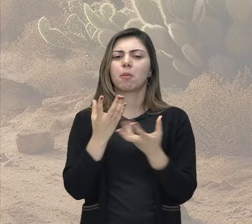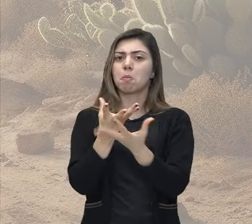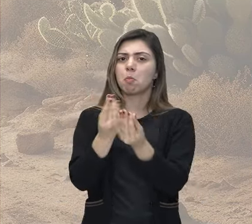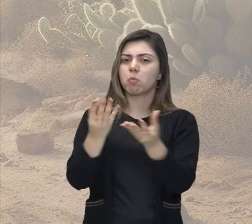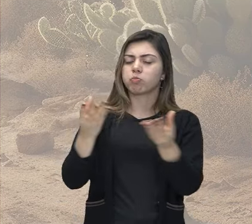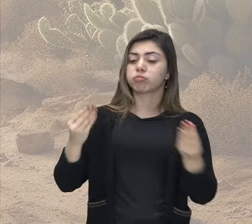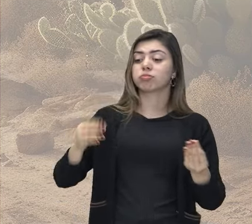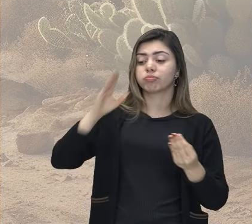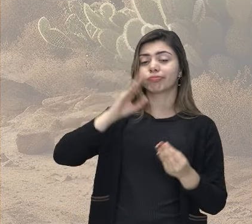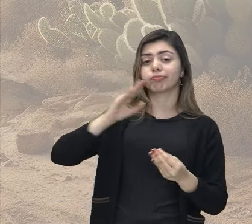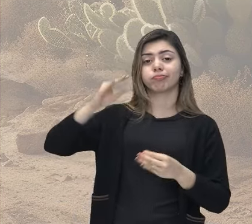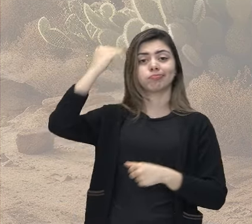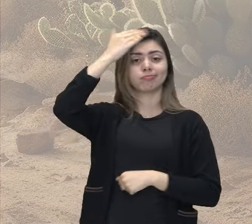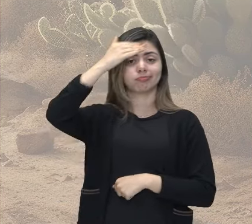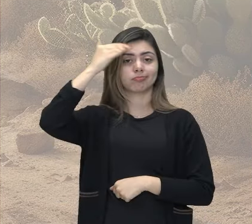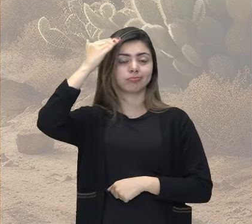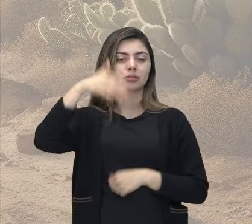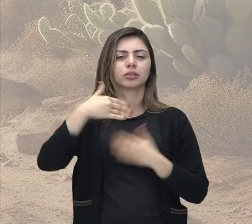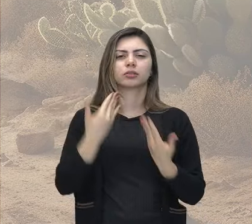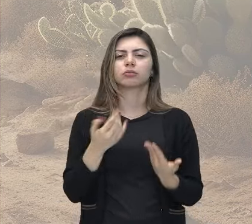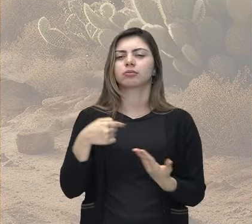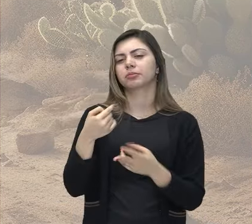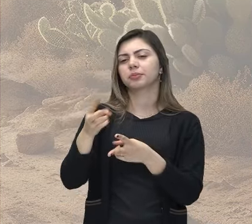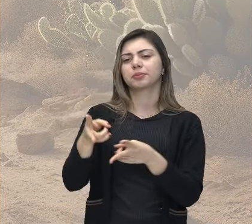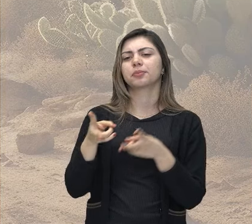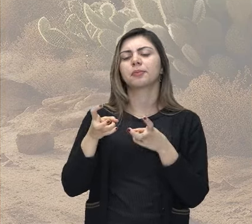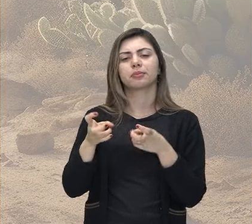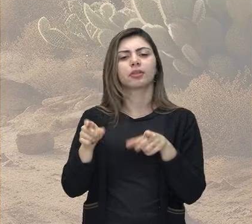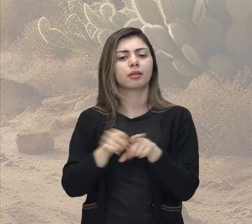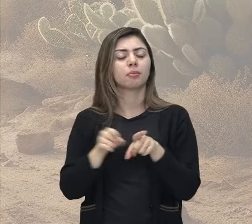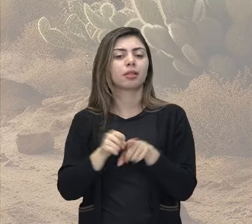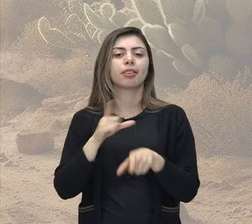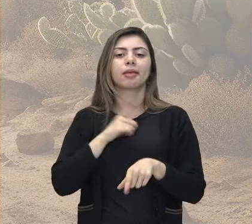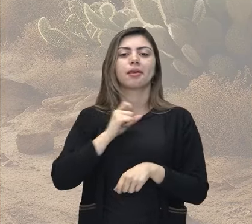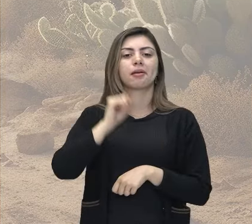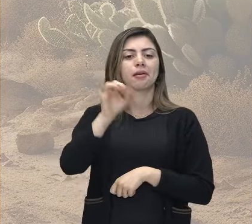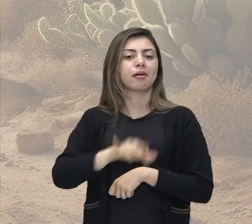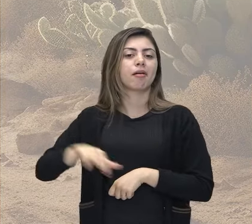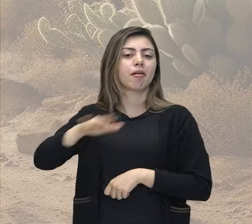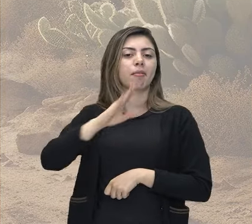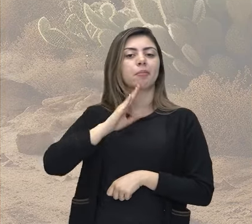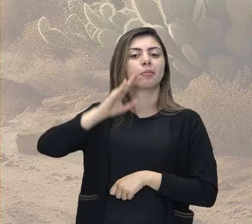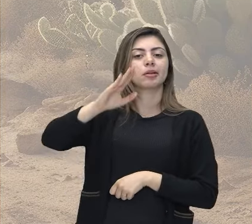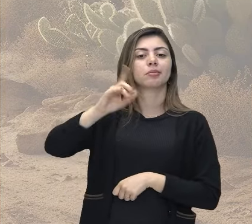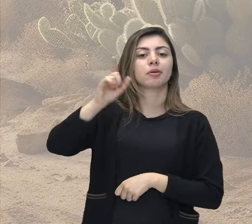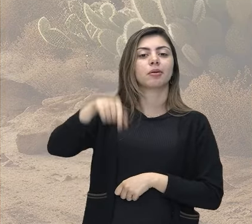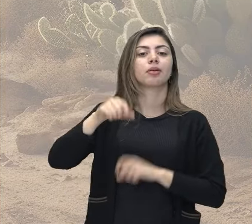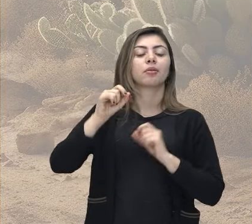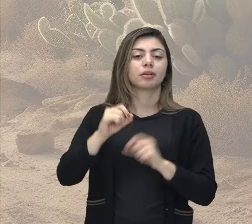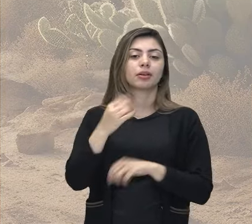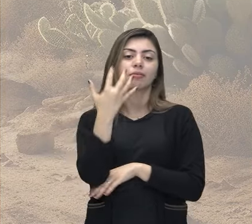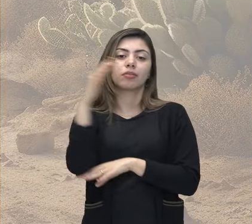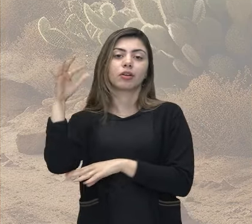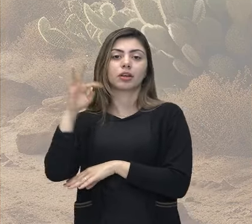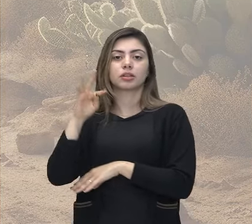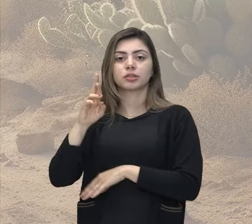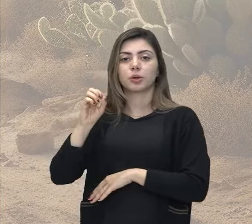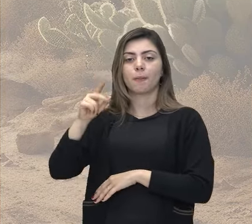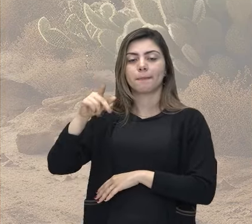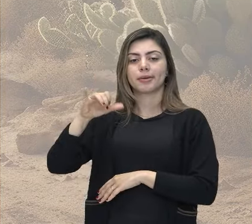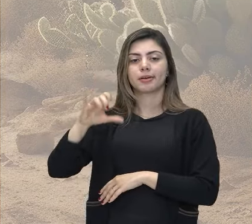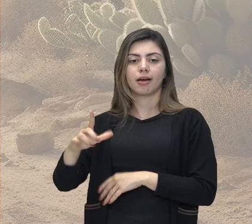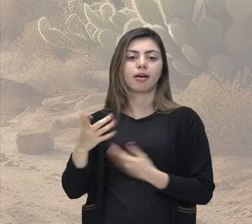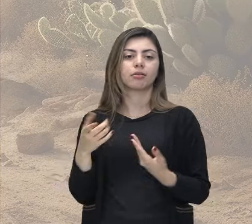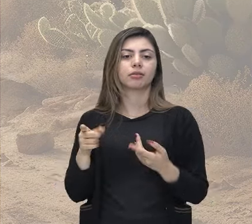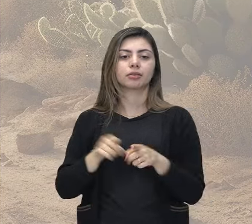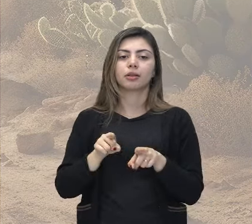no México. Então, a gente observa que também vamos ter áreas compostas principalmente pela floresta tropical, por bosques